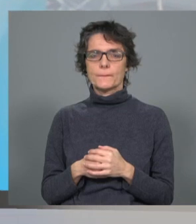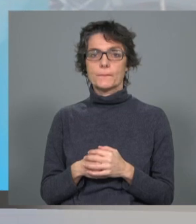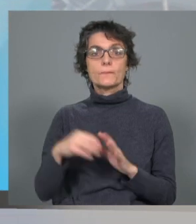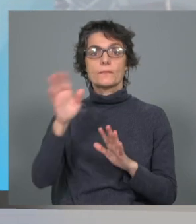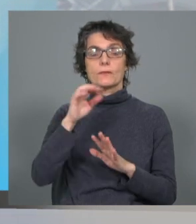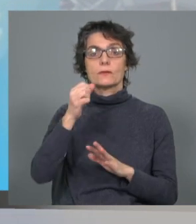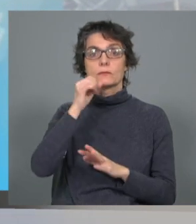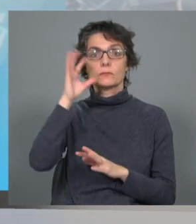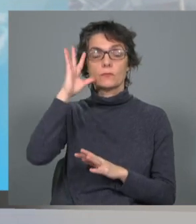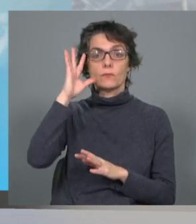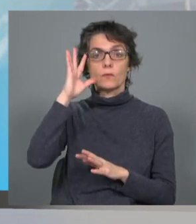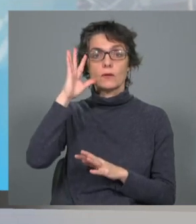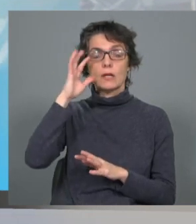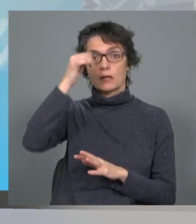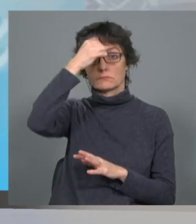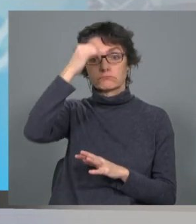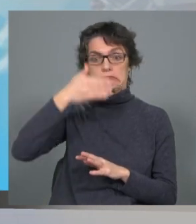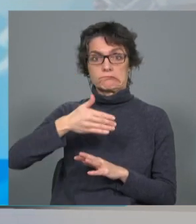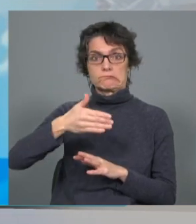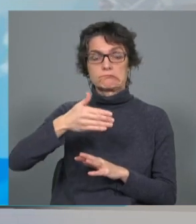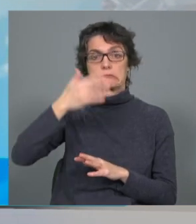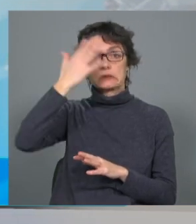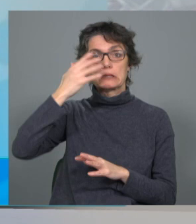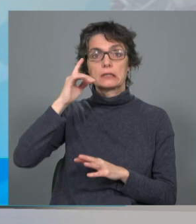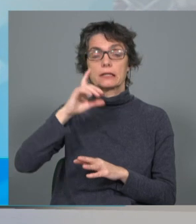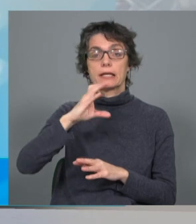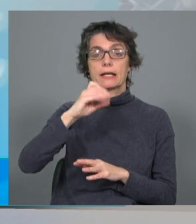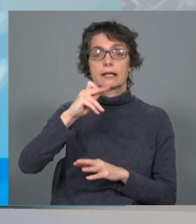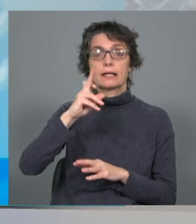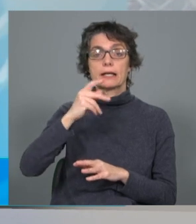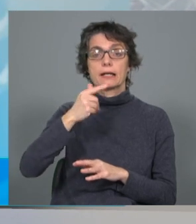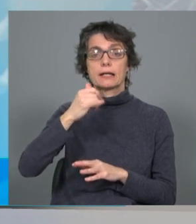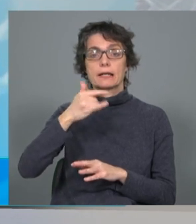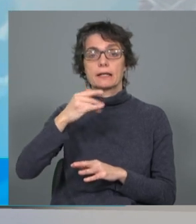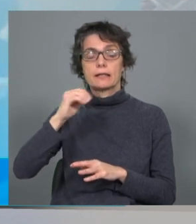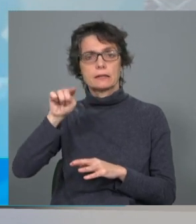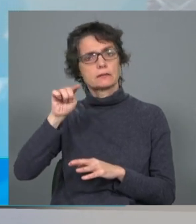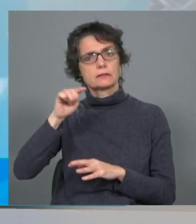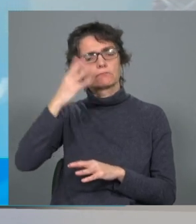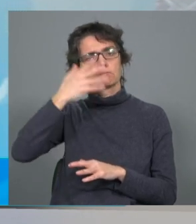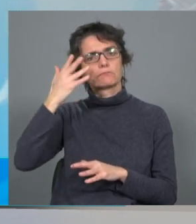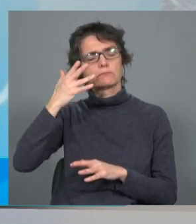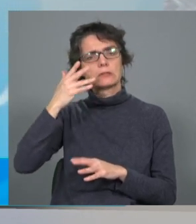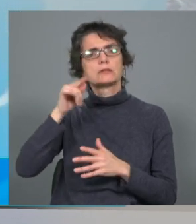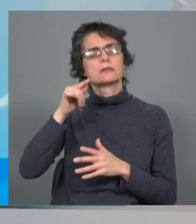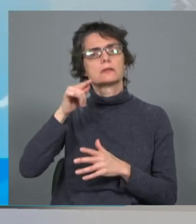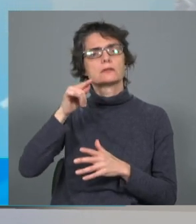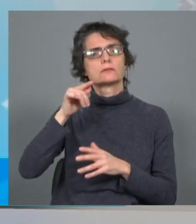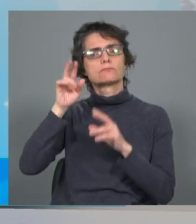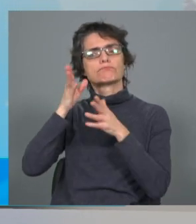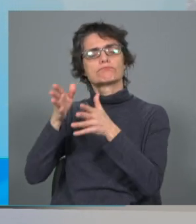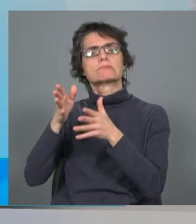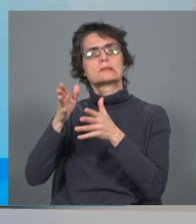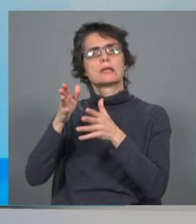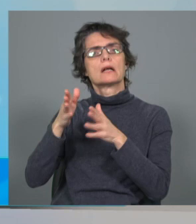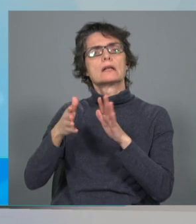Olá, muito boa tarde. Assinala-se neste domingo o Dia Cáritas, uma jornada que destaca a urgência da atenção a quem precisa de ajuda no